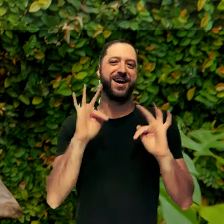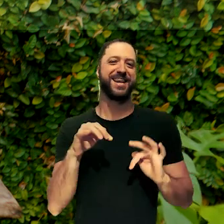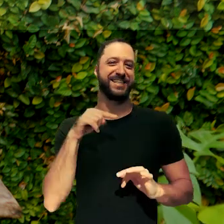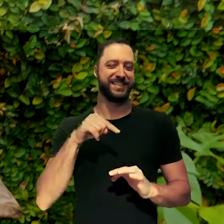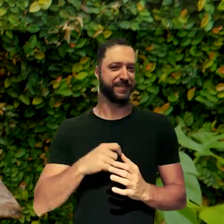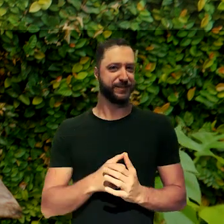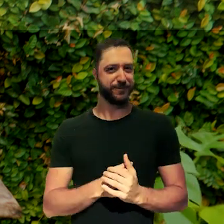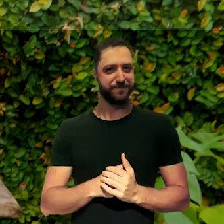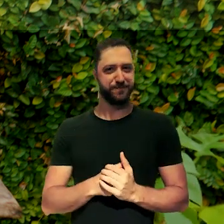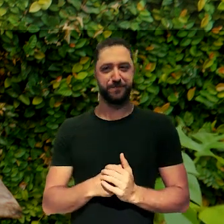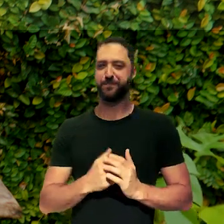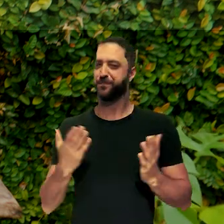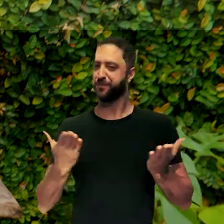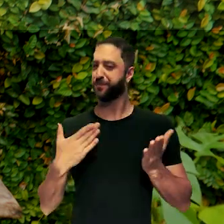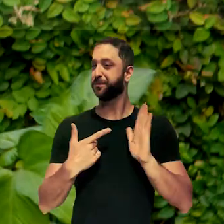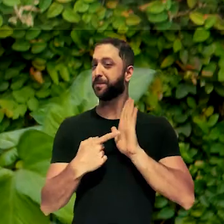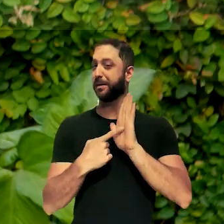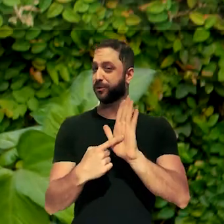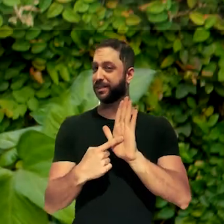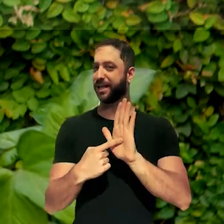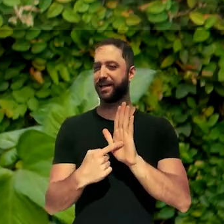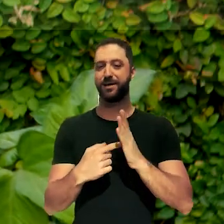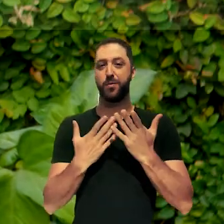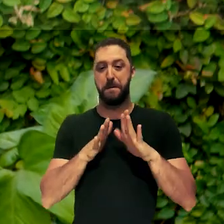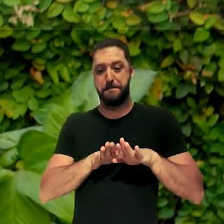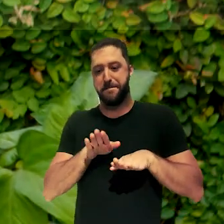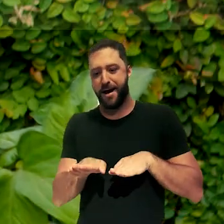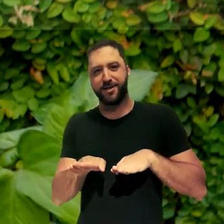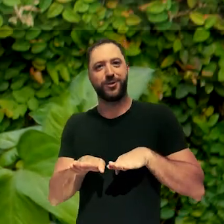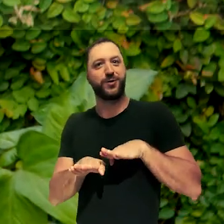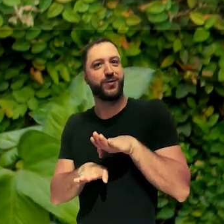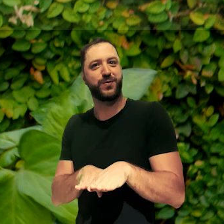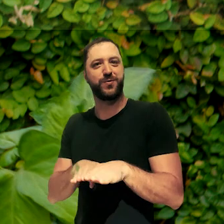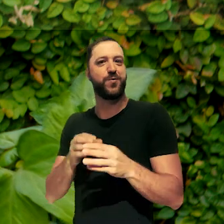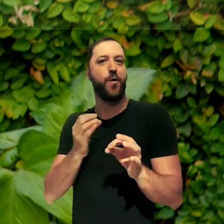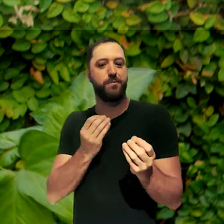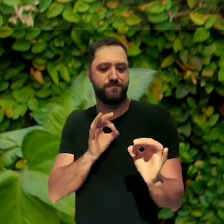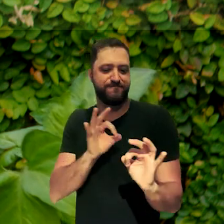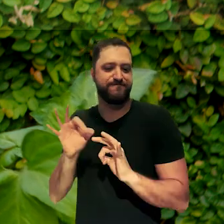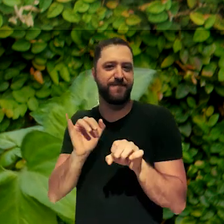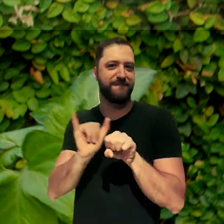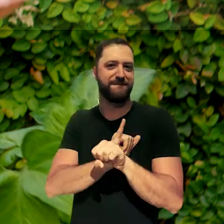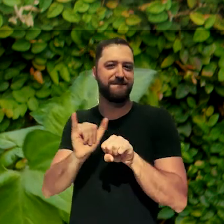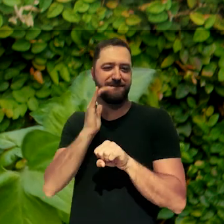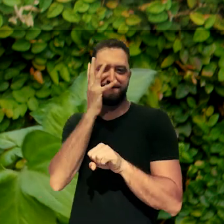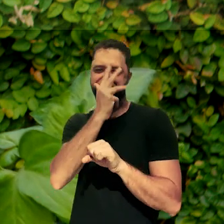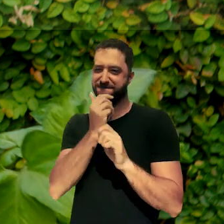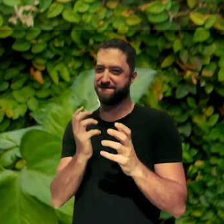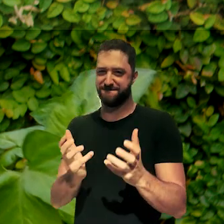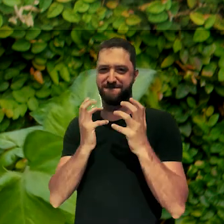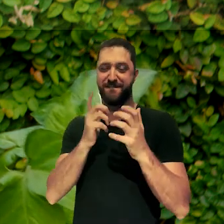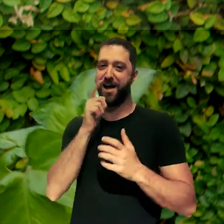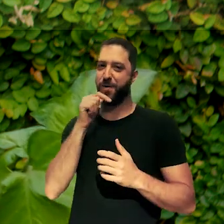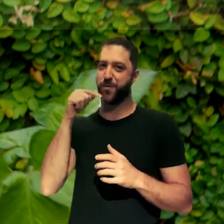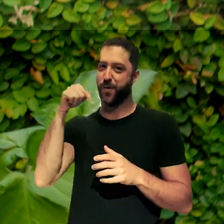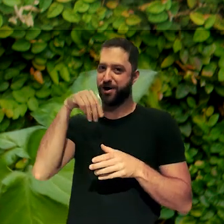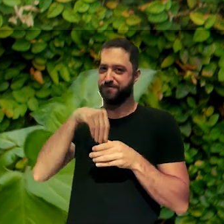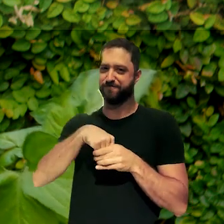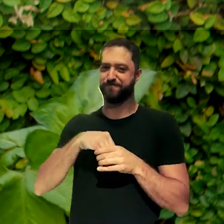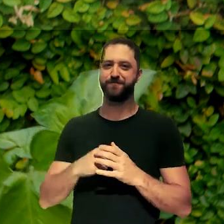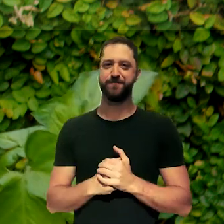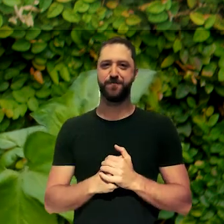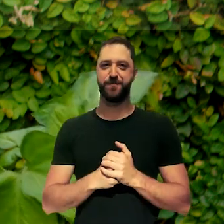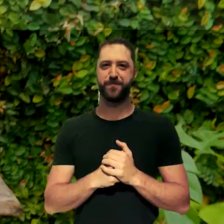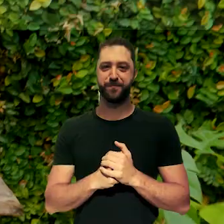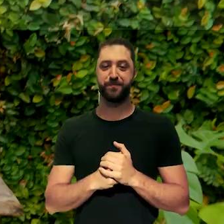elas vão ficar muito mais felizes. E agora eu vou mostrar para vocês o passo a passo de como montar esses belos arranjos de plantas